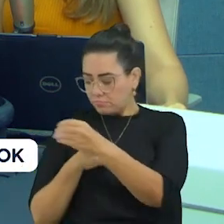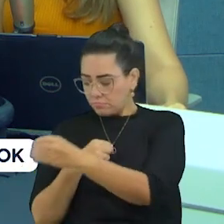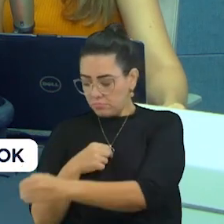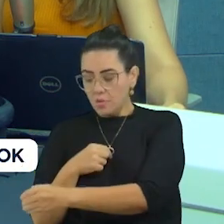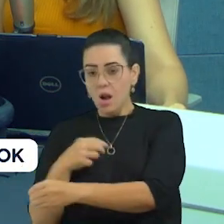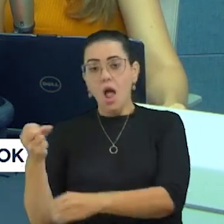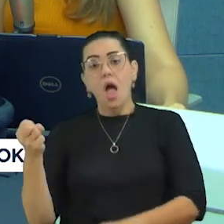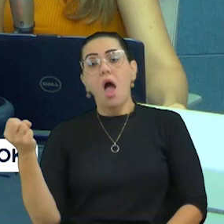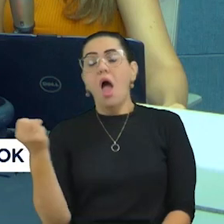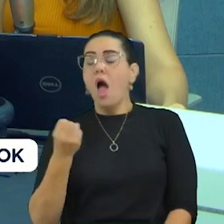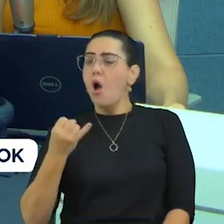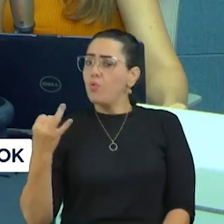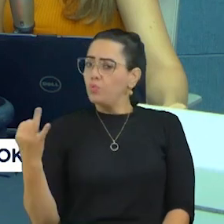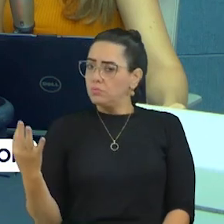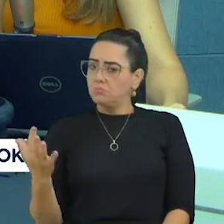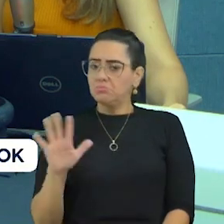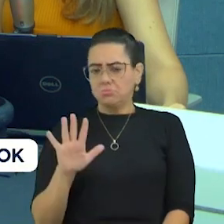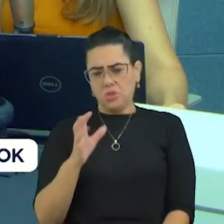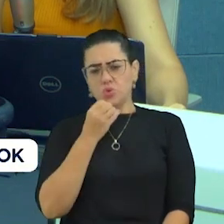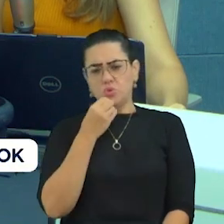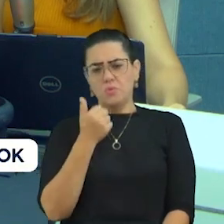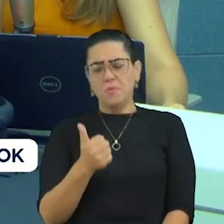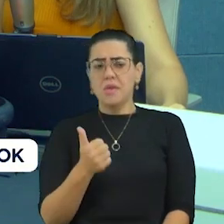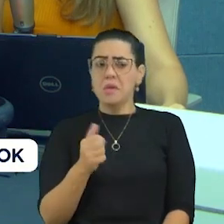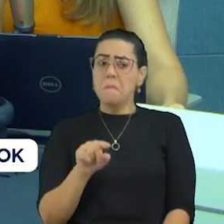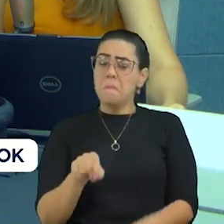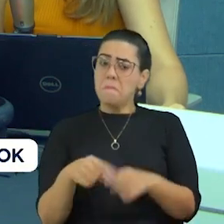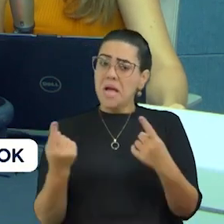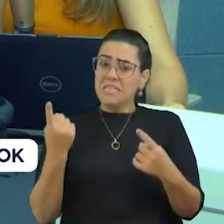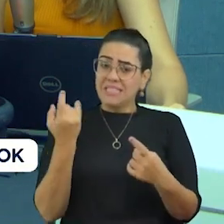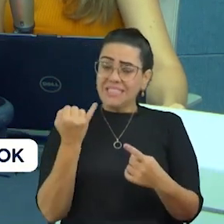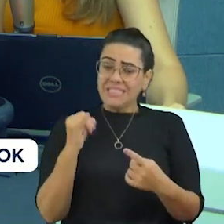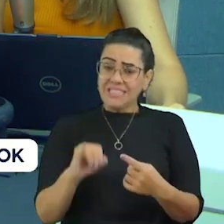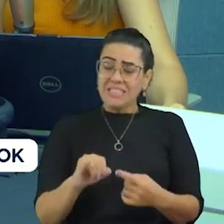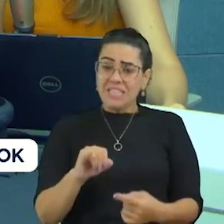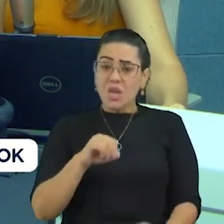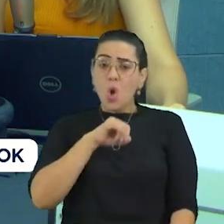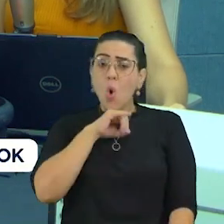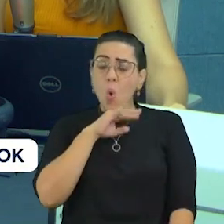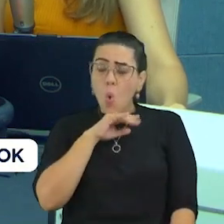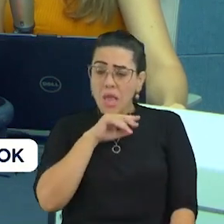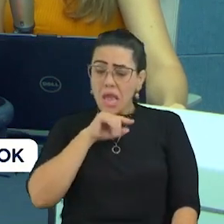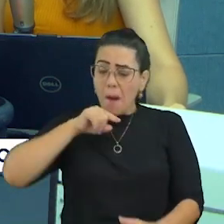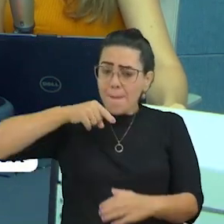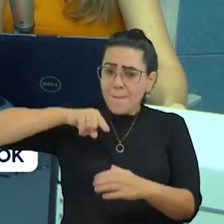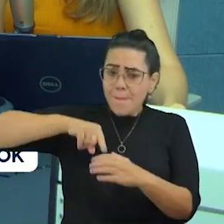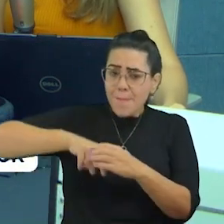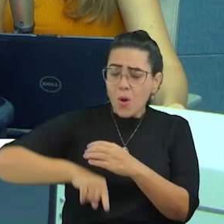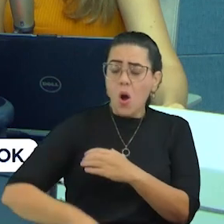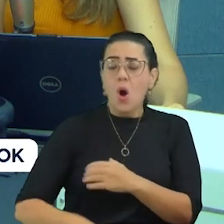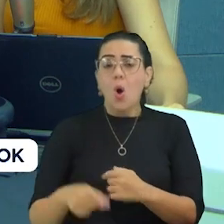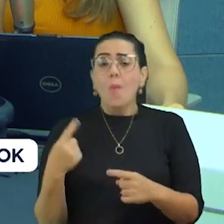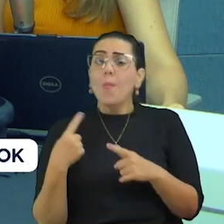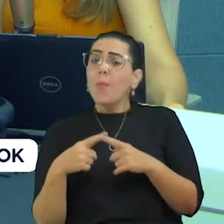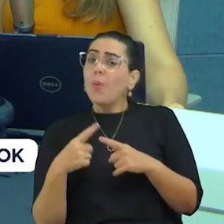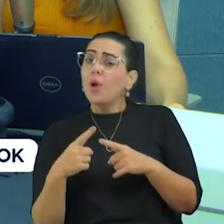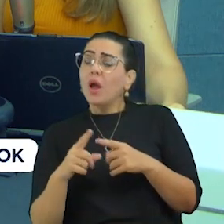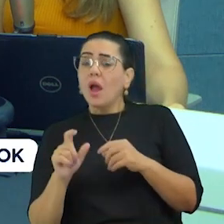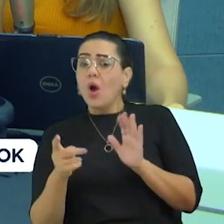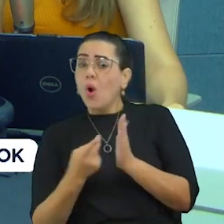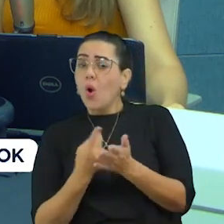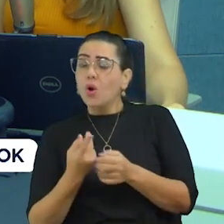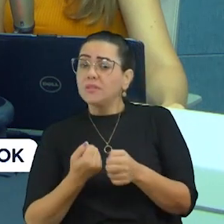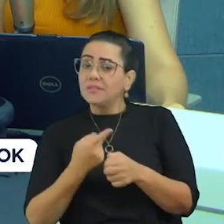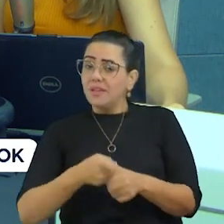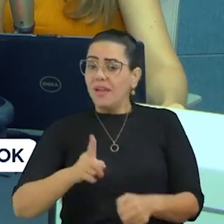algumas situações, mas nós precisamos entender por que que está acontecendo aquela dor, por que que está acontecendo aqueles sinais e sintomas